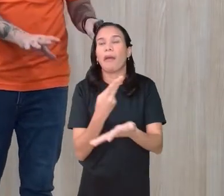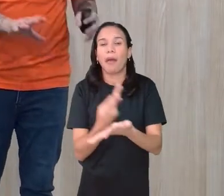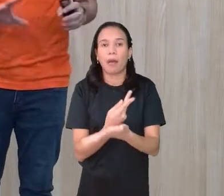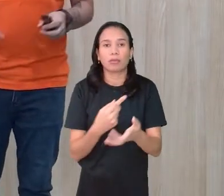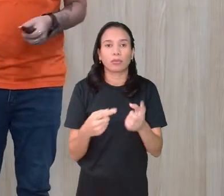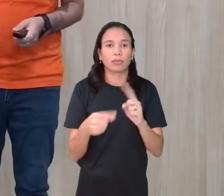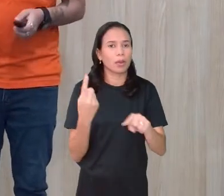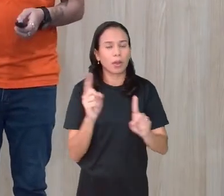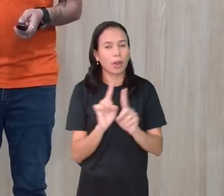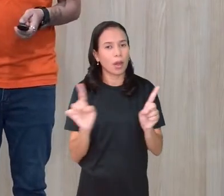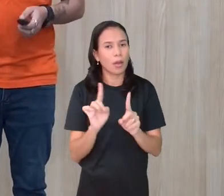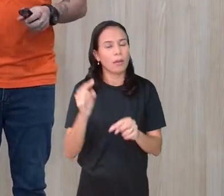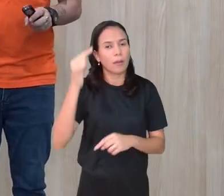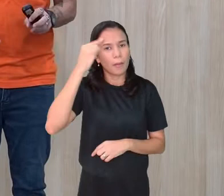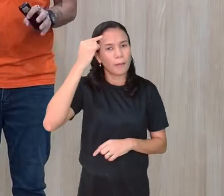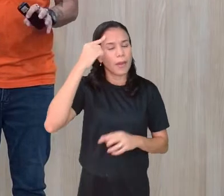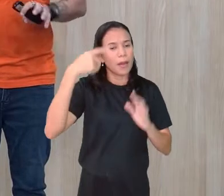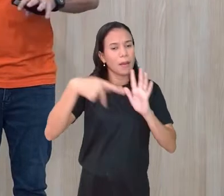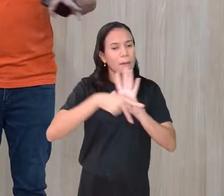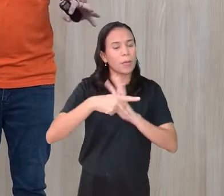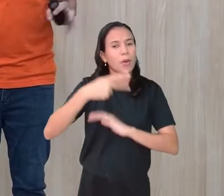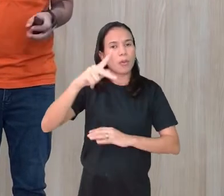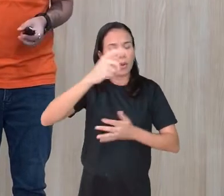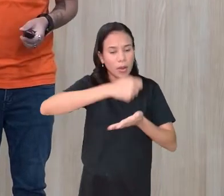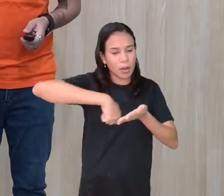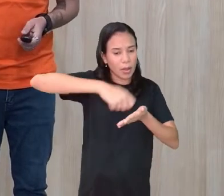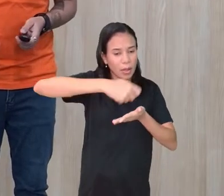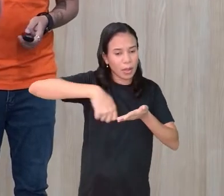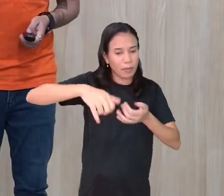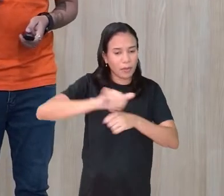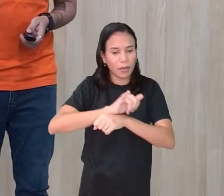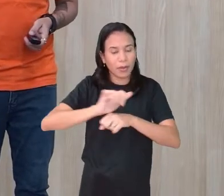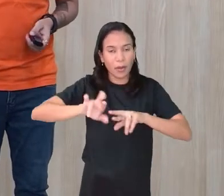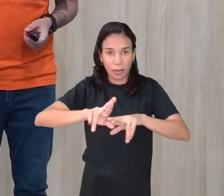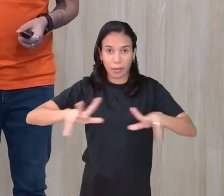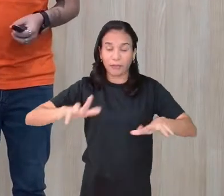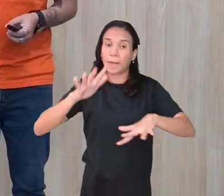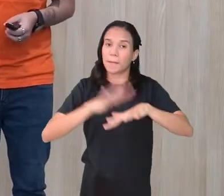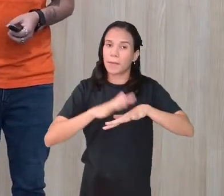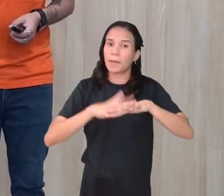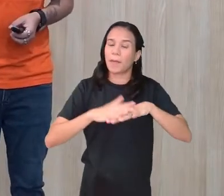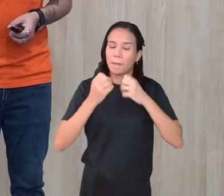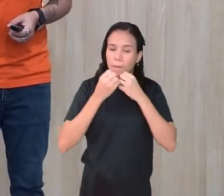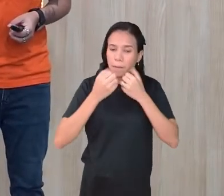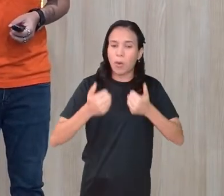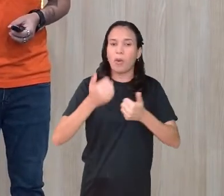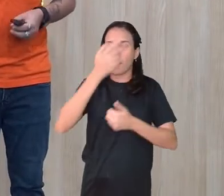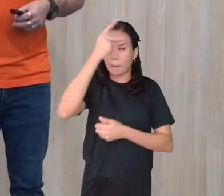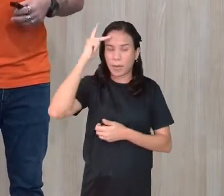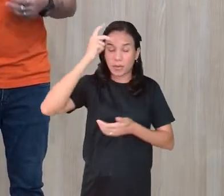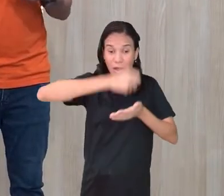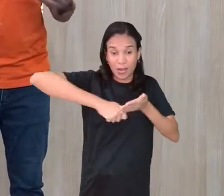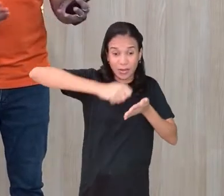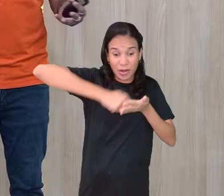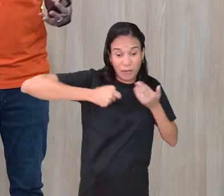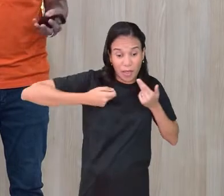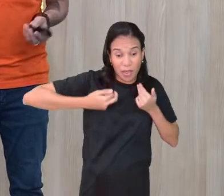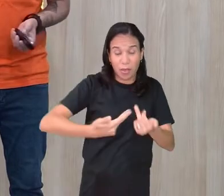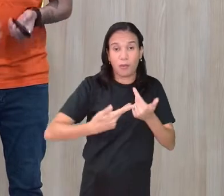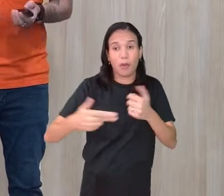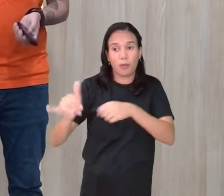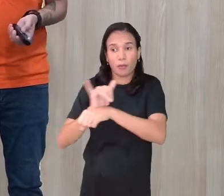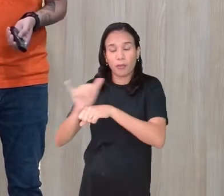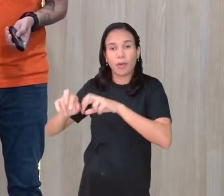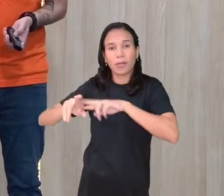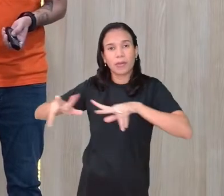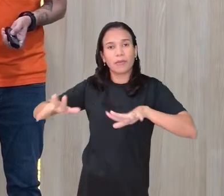errado, mas a gente está pensando de você escrever de forma diferente. Em matemática é muito bom você escrever uma mesma coisa de formas diferentes,